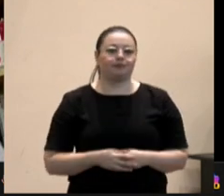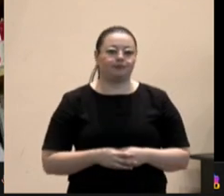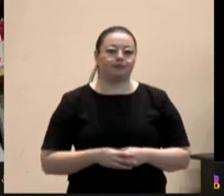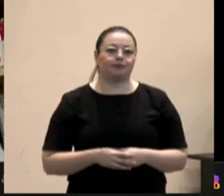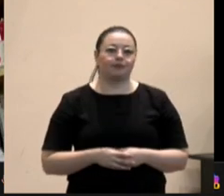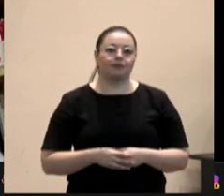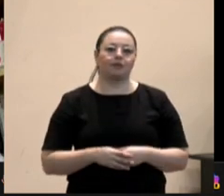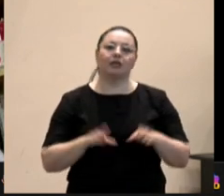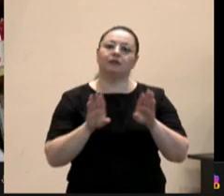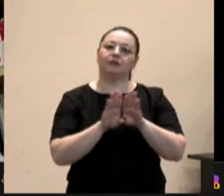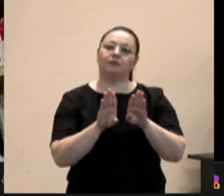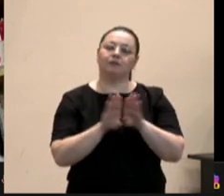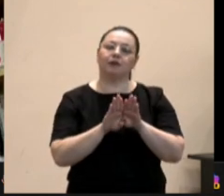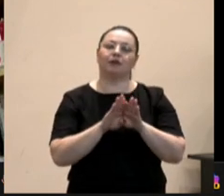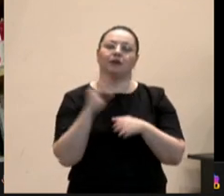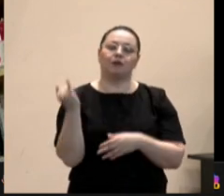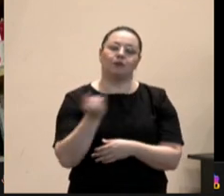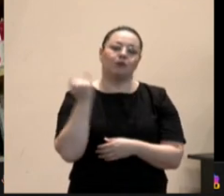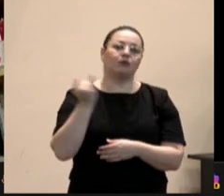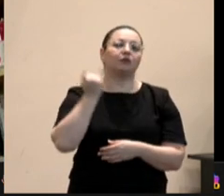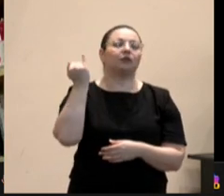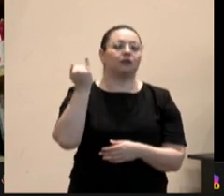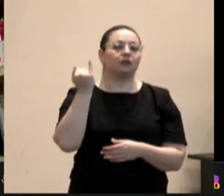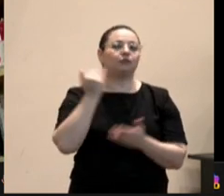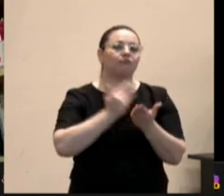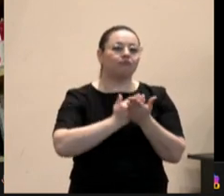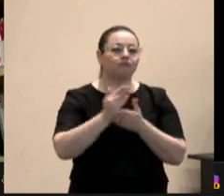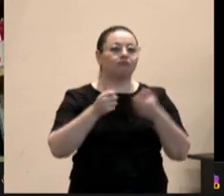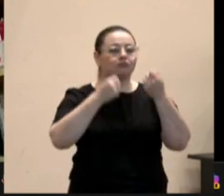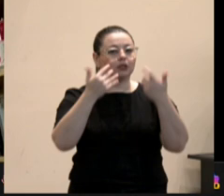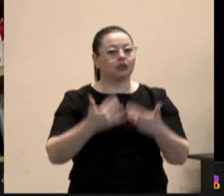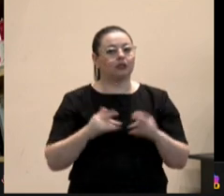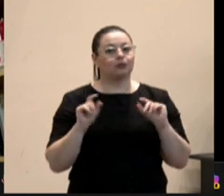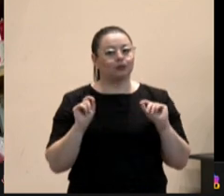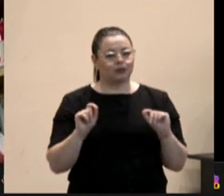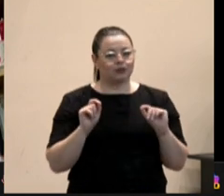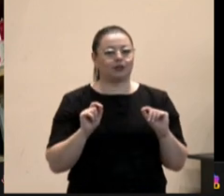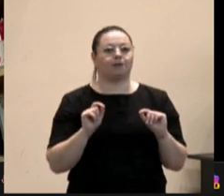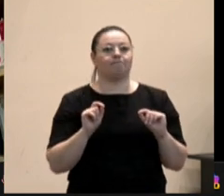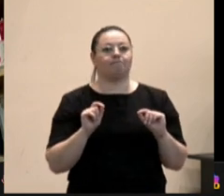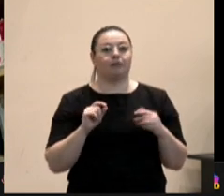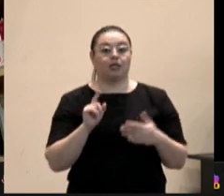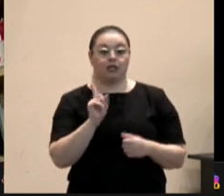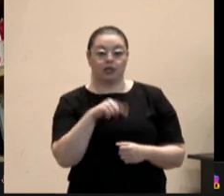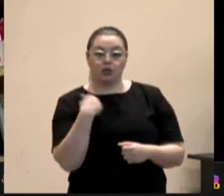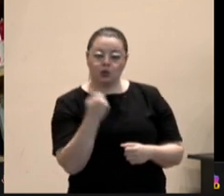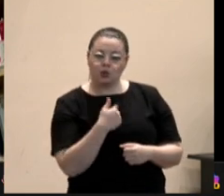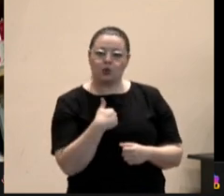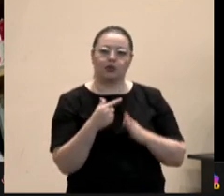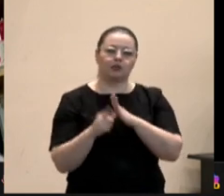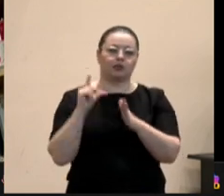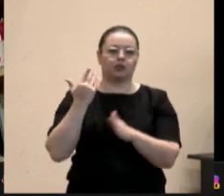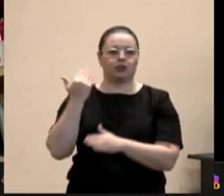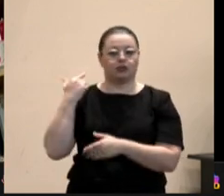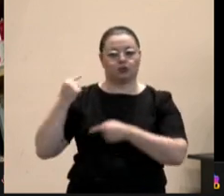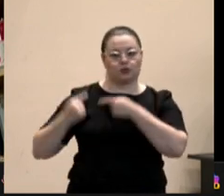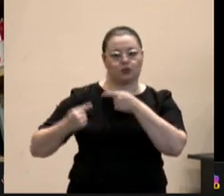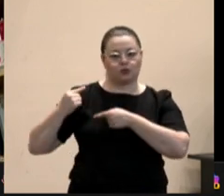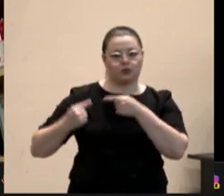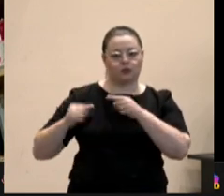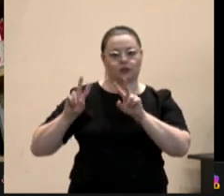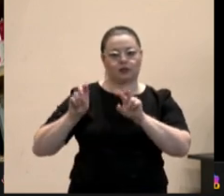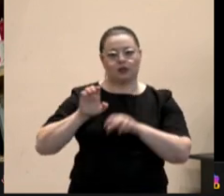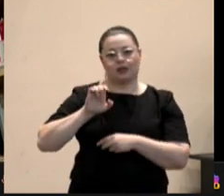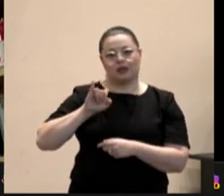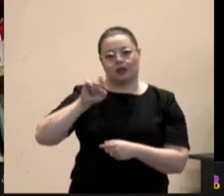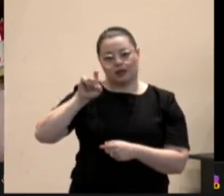importante iniciar, então, destacando que nós, quando pensamos, né, no eixo 5, fizemos um